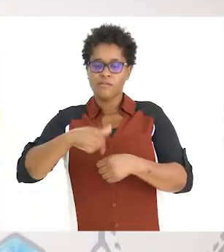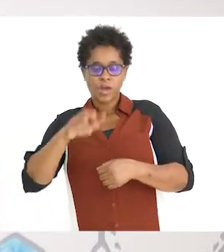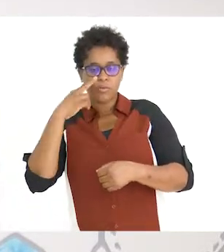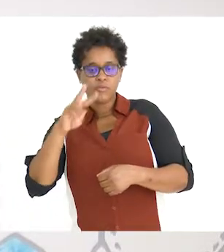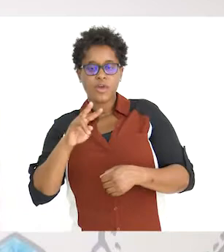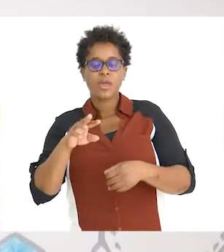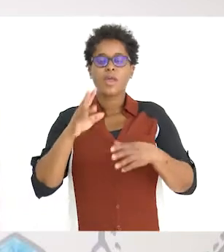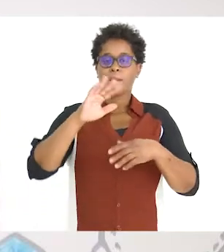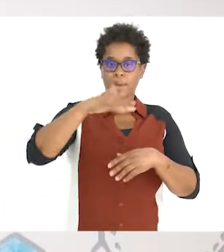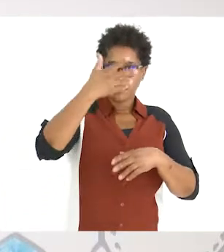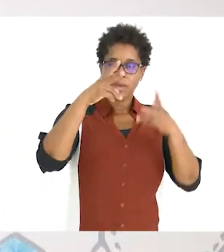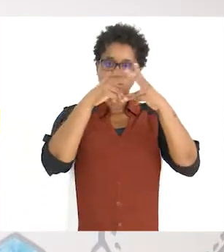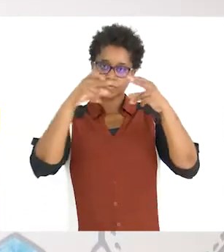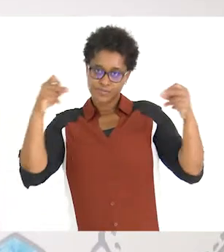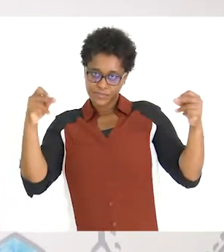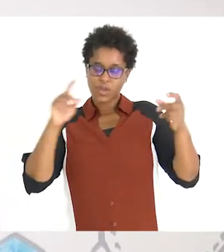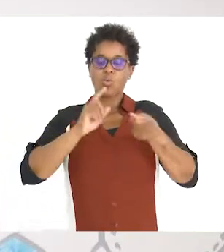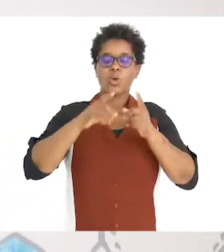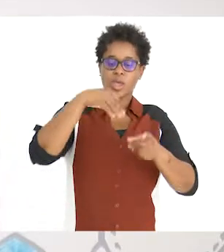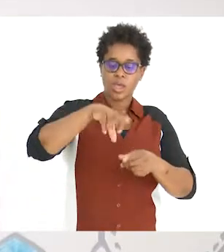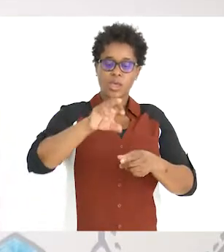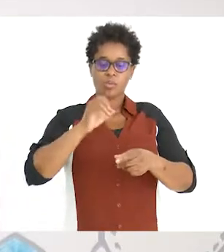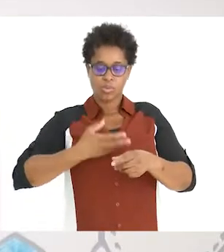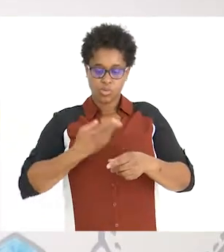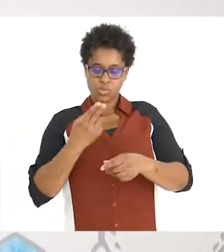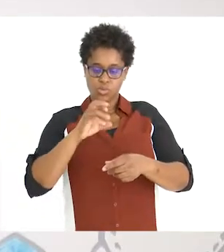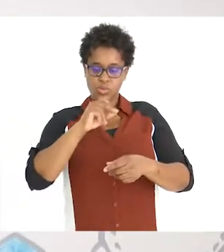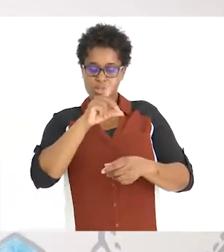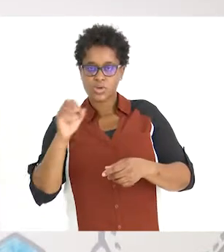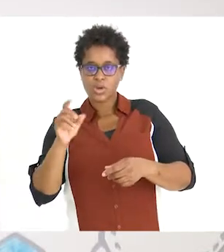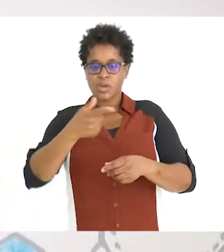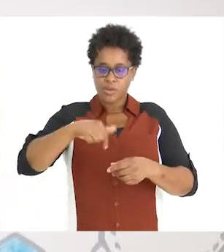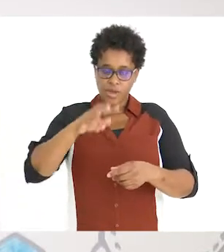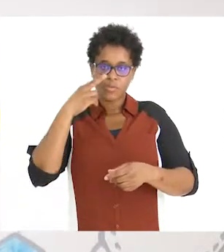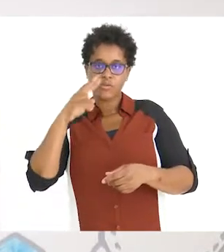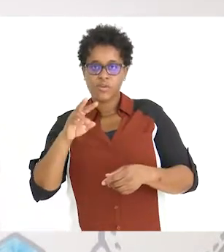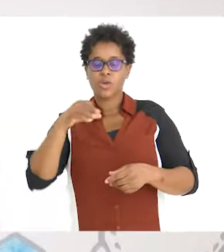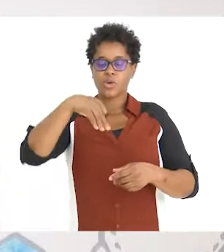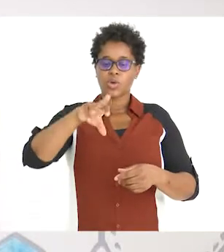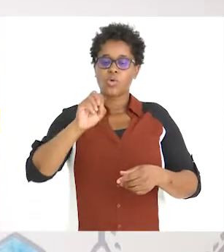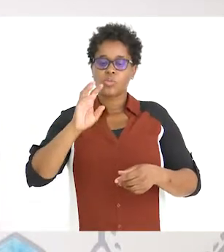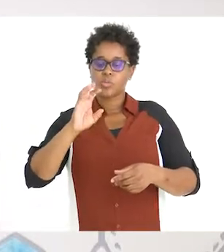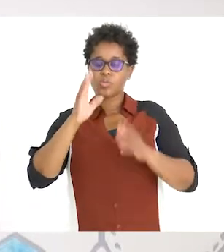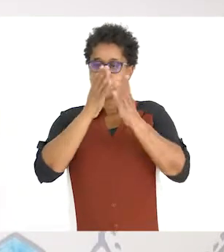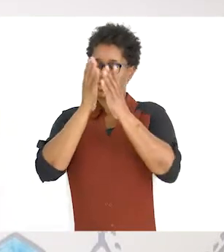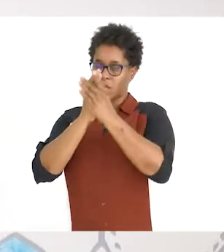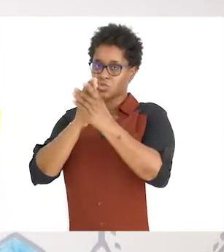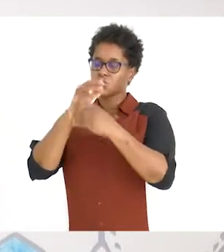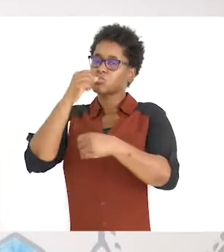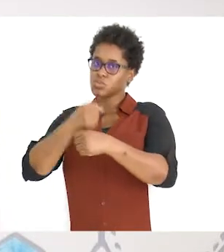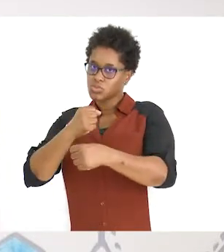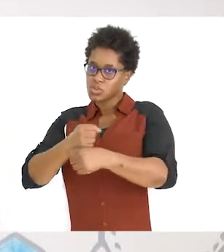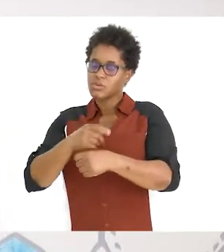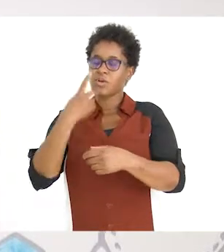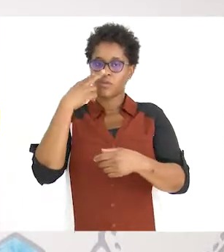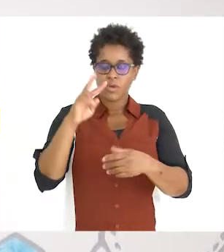a definição do que é produção e vamos ver o que é o processo produtivo e vamos ver um exemplo do